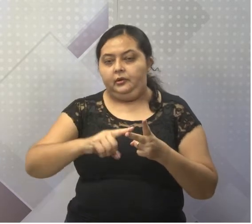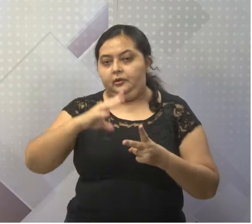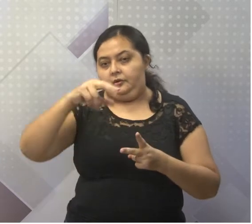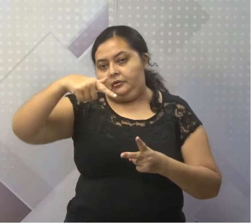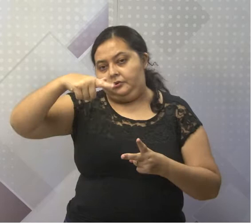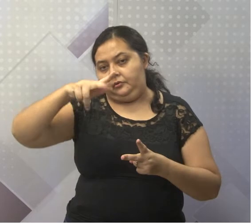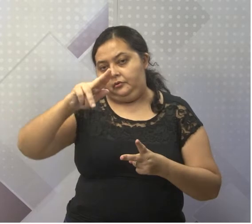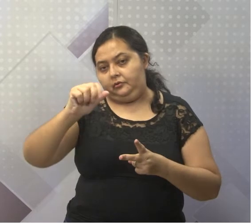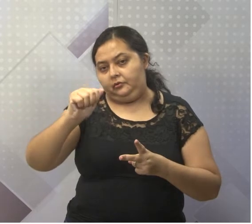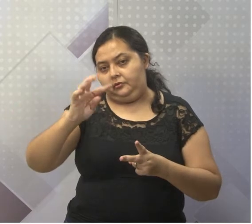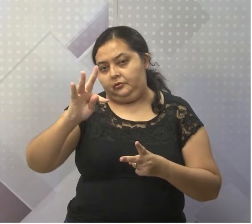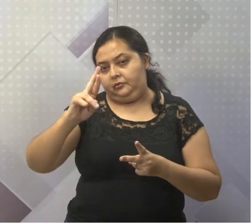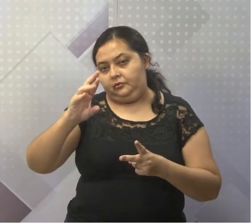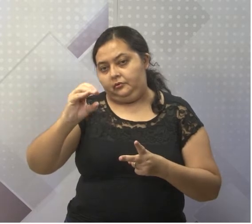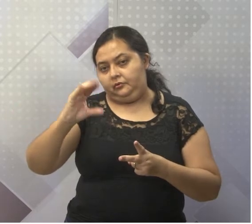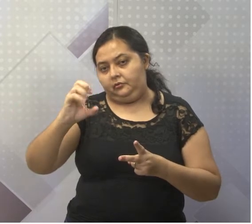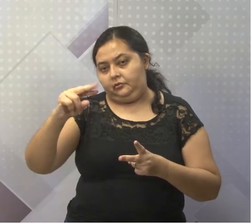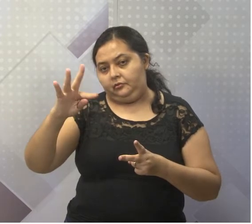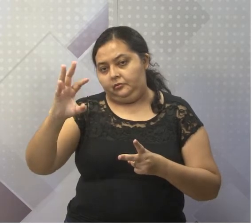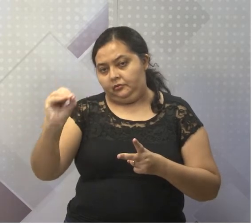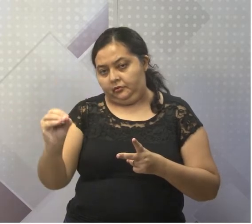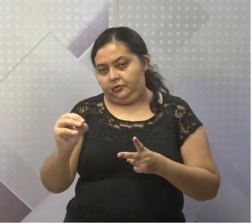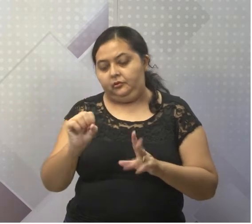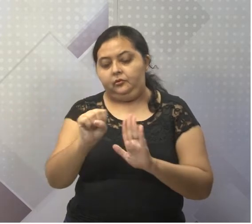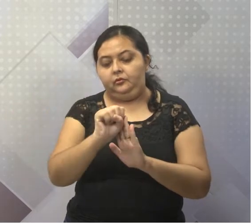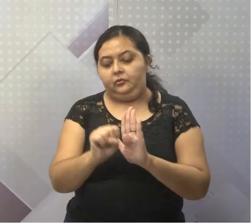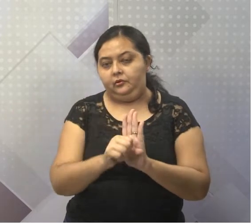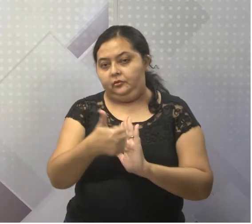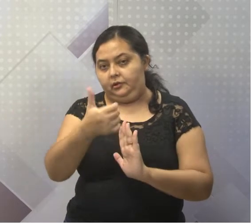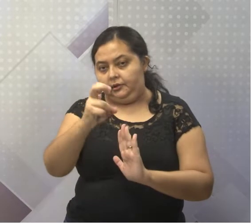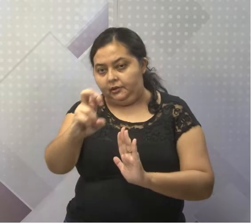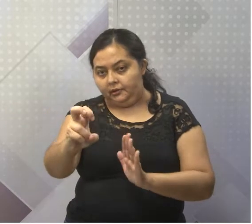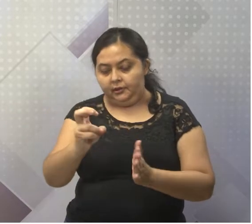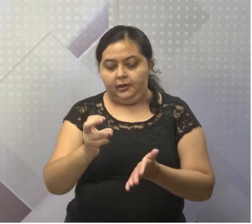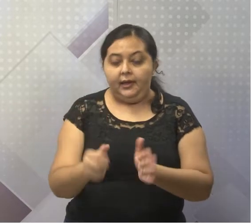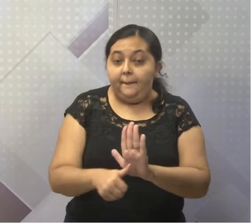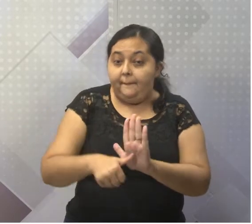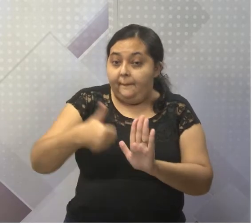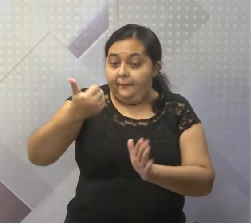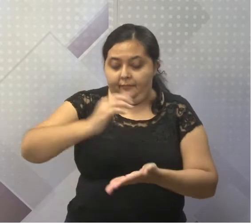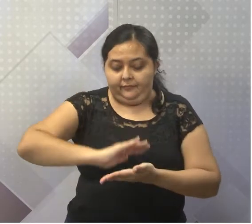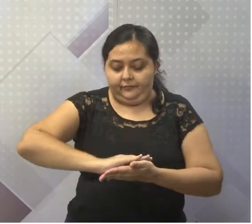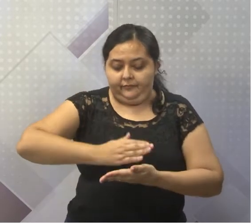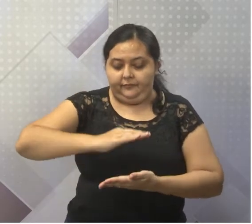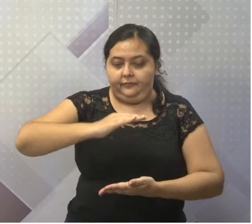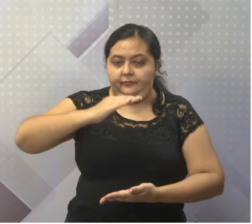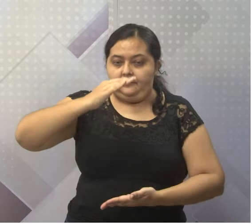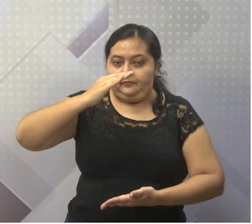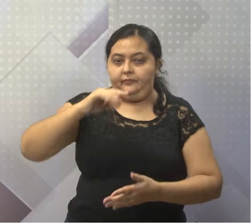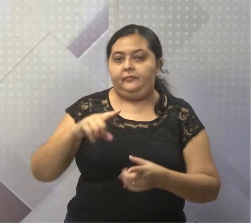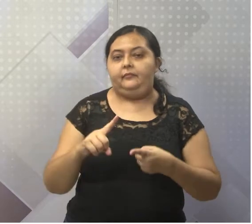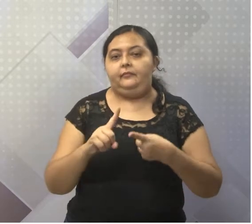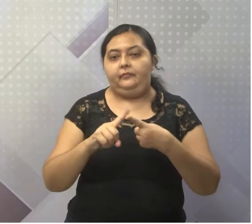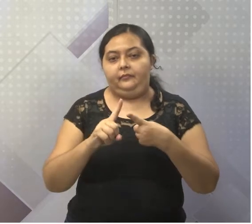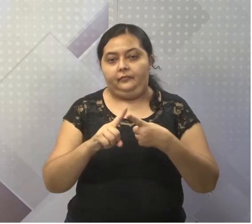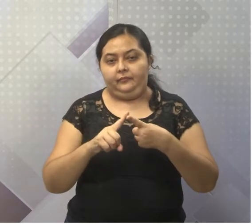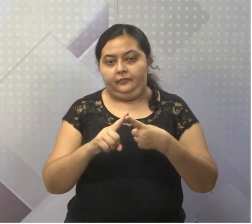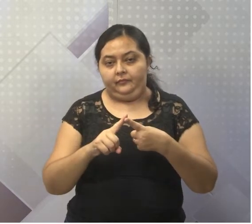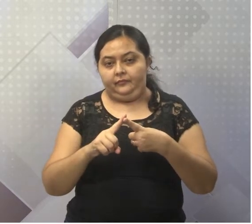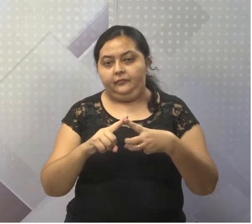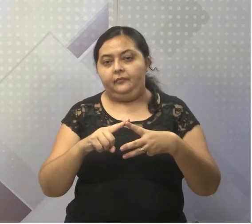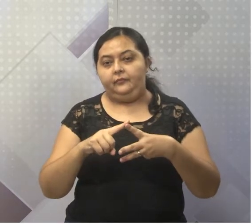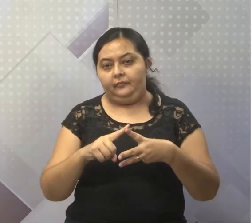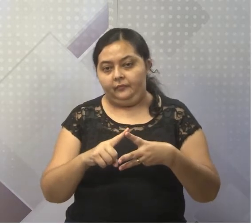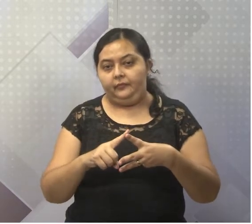15 que a primeira fase do renascimento propriamente dita é importante ressaltar que o 300 é um fenômeno